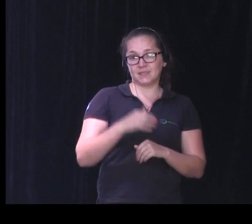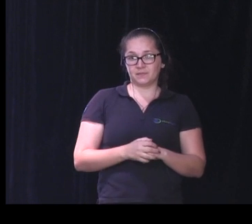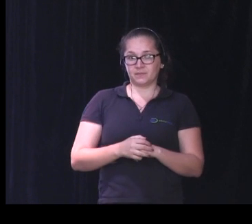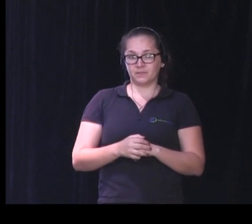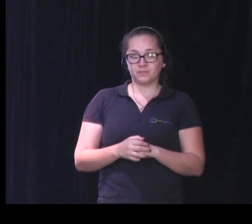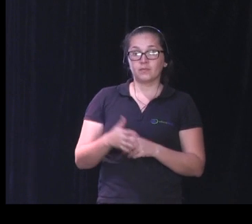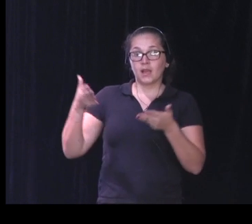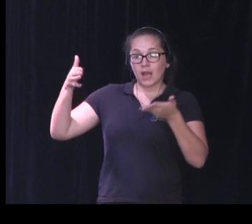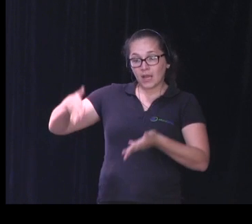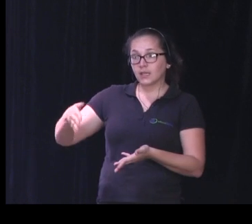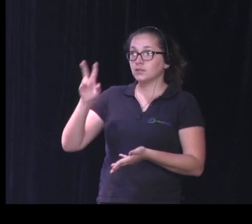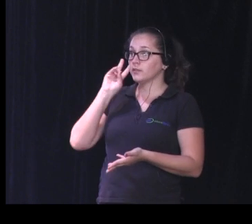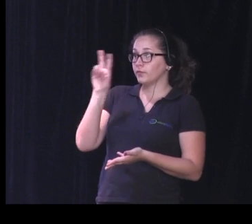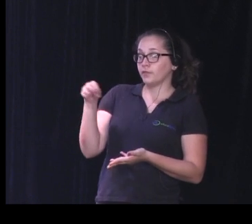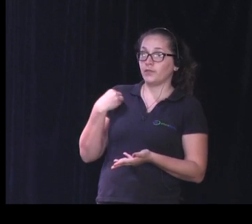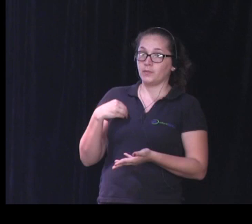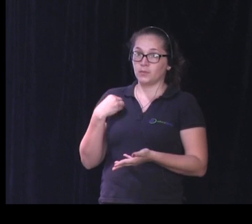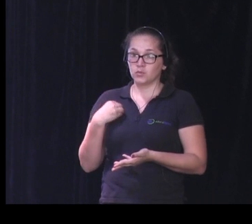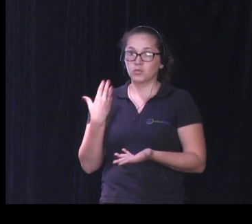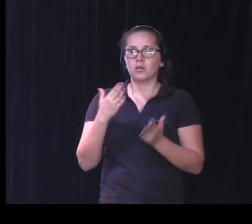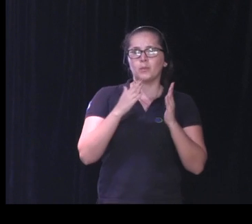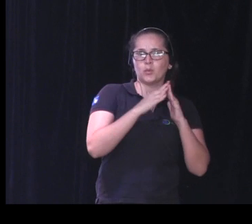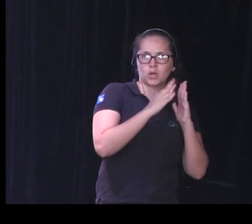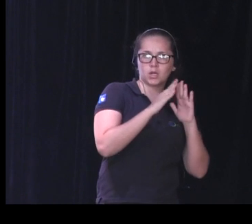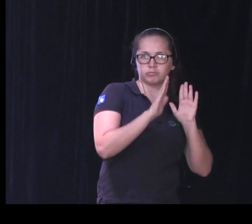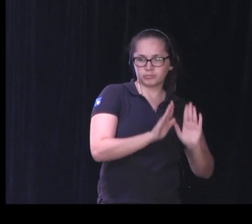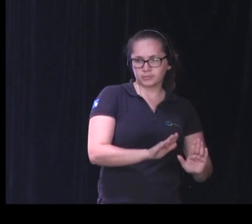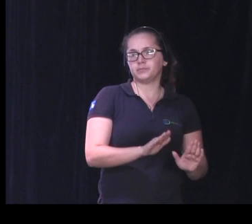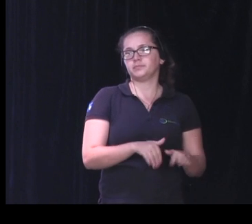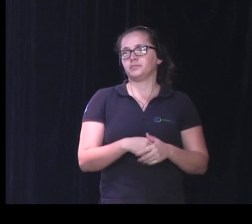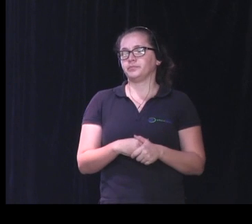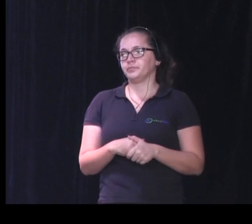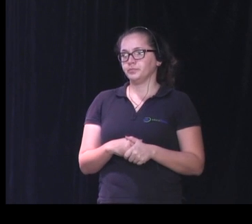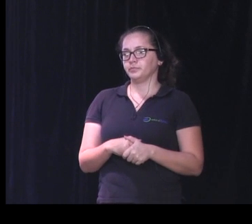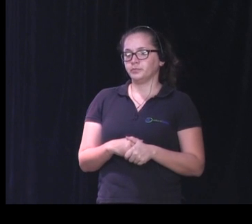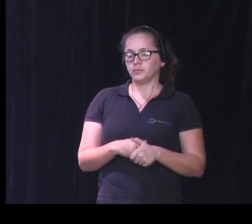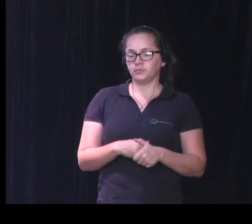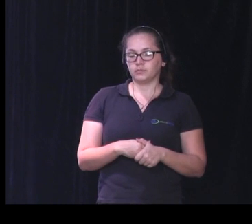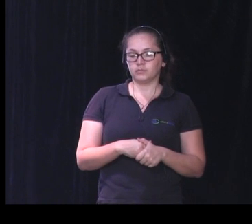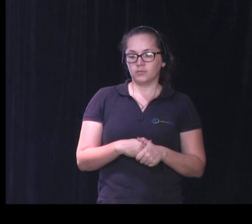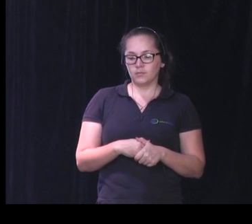em 3 partes. Aqui nós vivimos ou moramos,